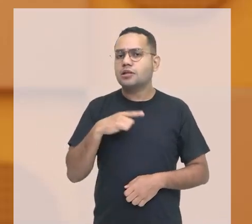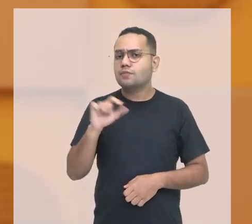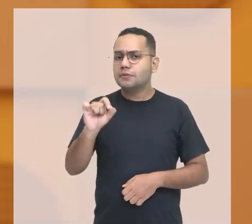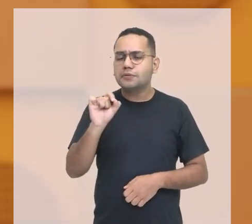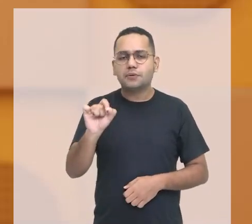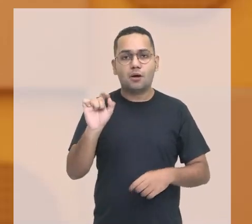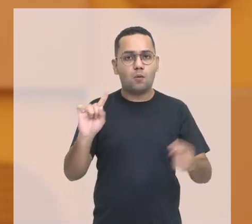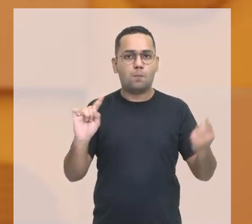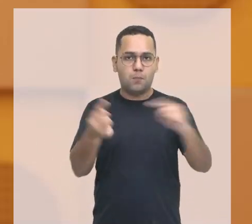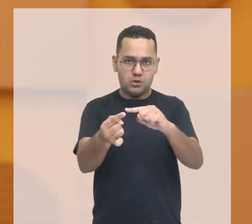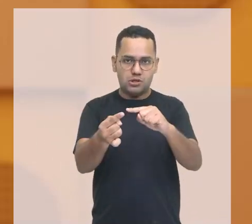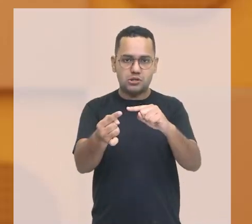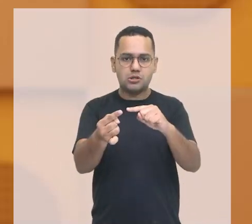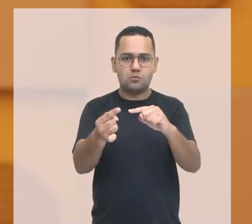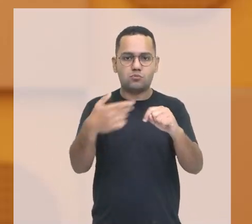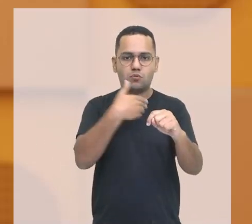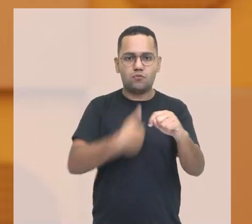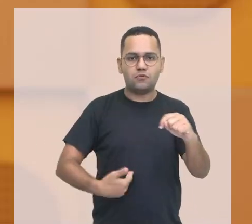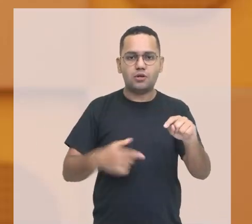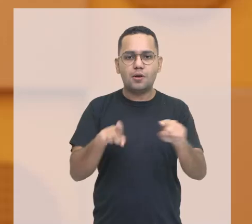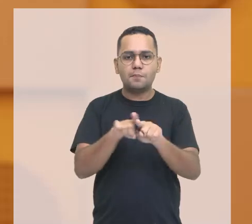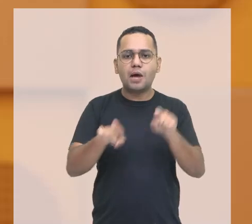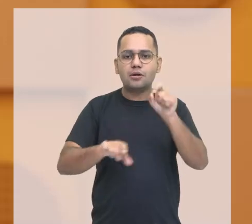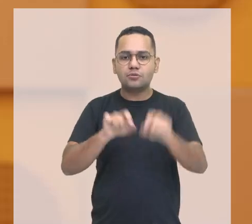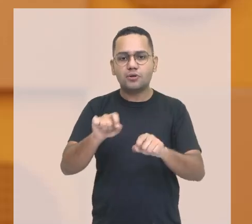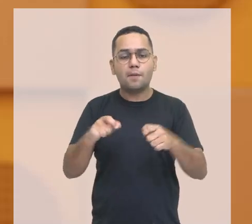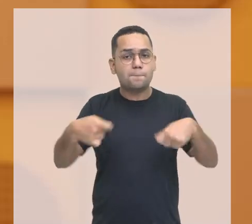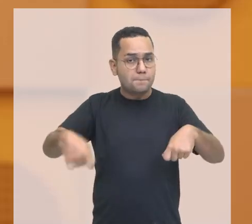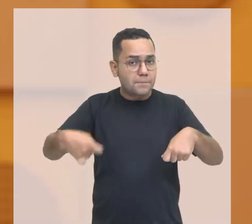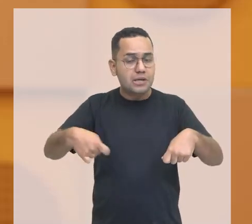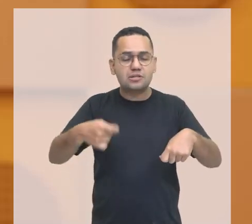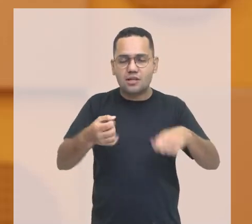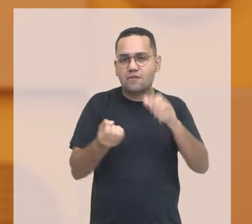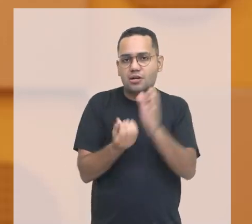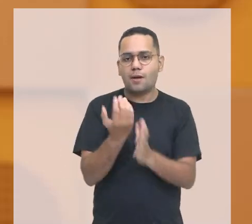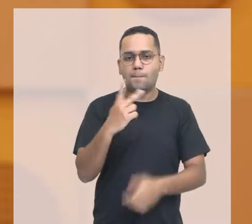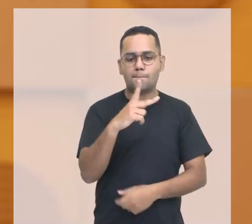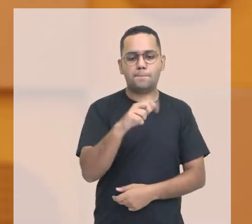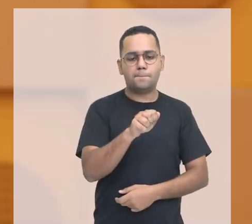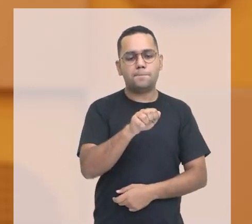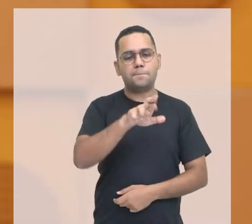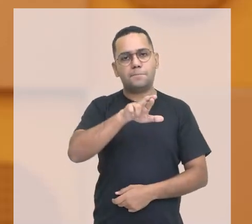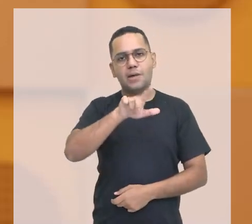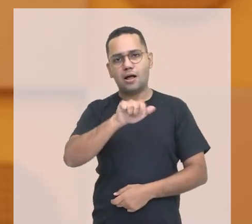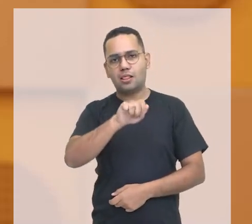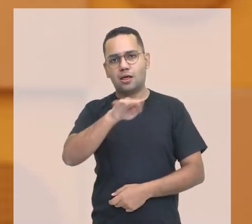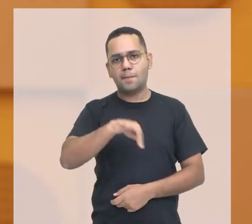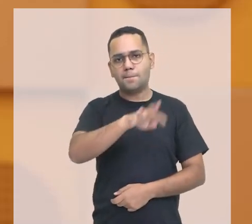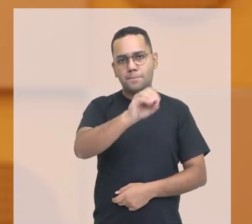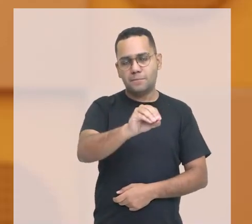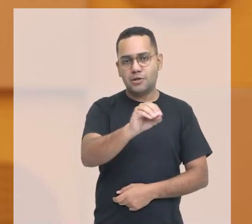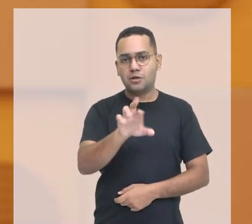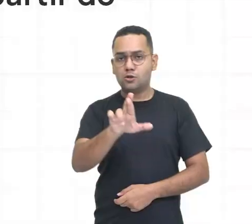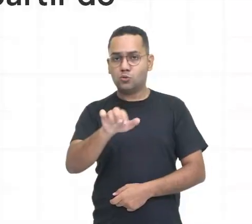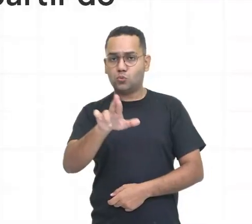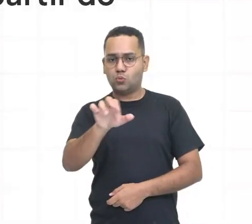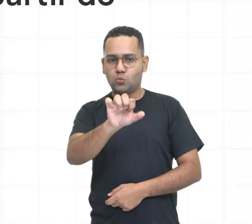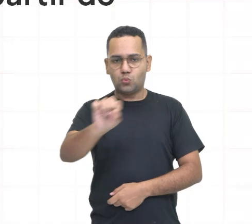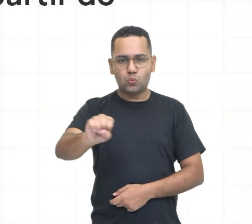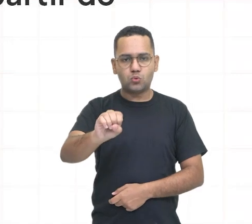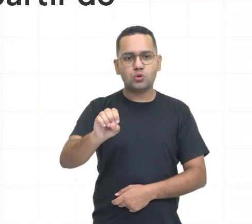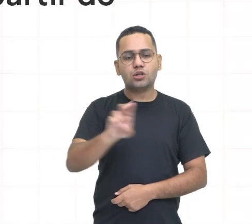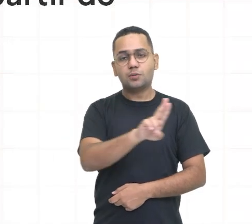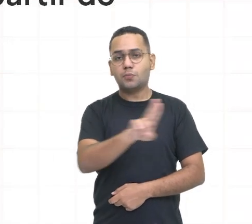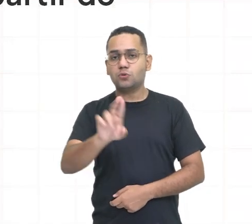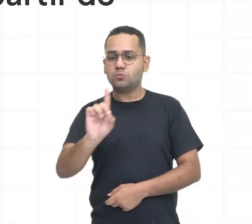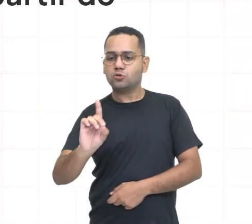foi obrigado então a instaurar o chamado Parlamento Russo, que a gente vai chamar de Duma. Vamos adiante com o texto. Vamos lá,